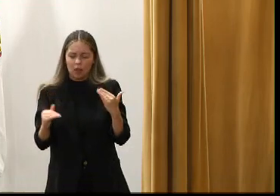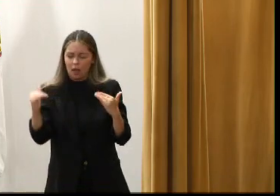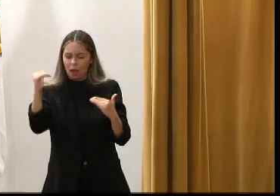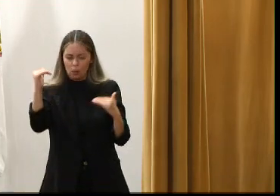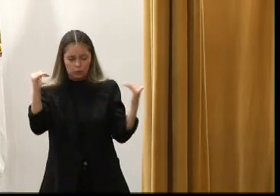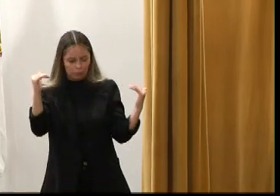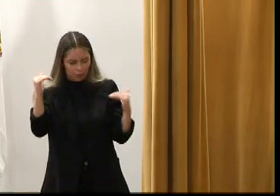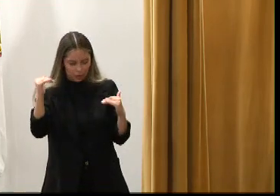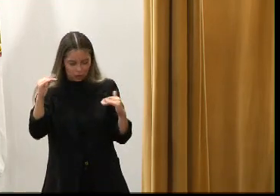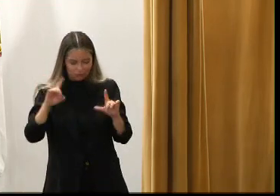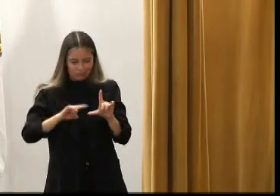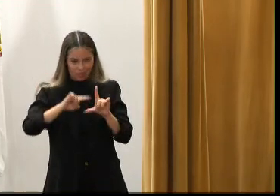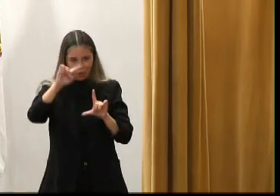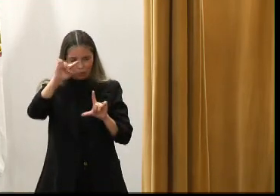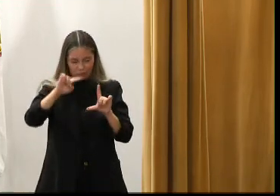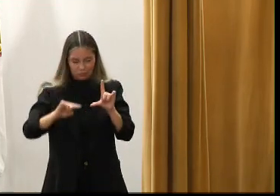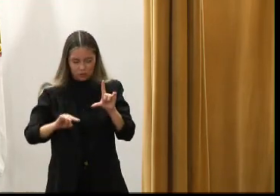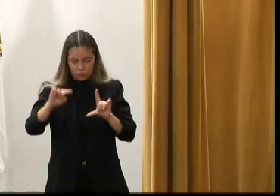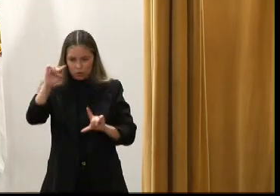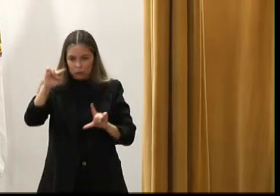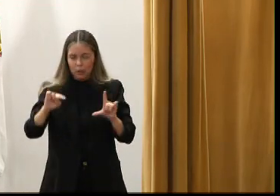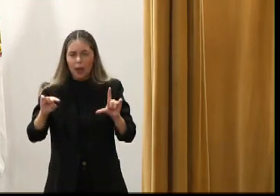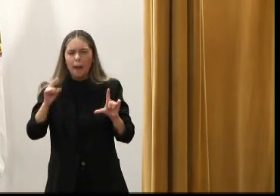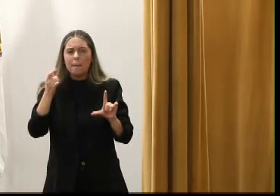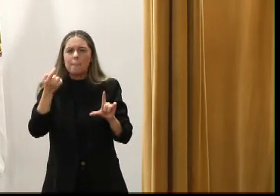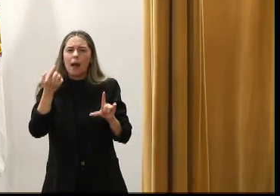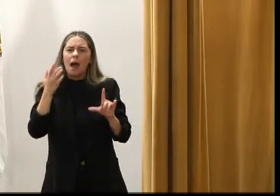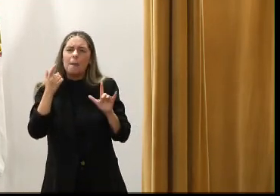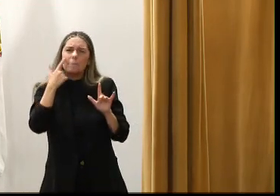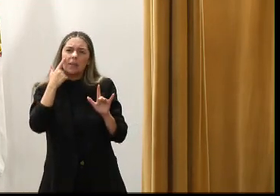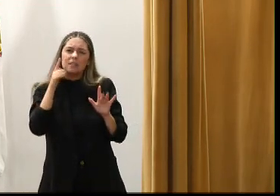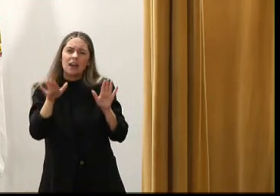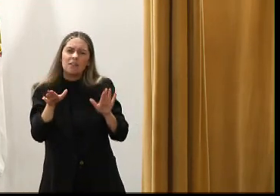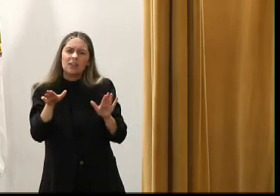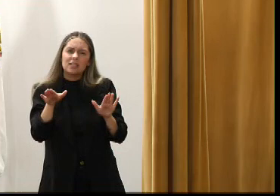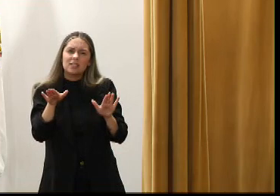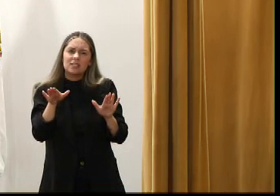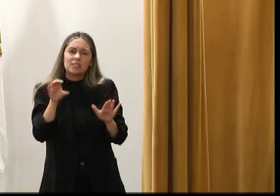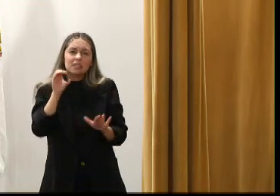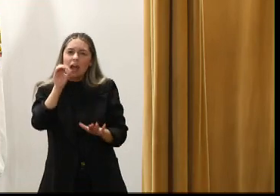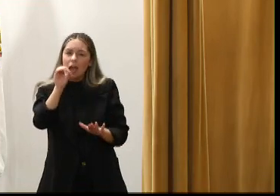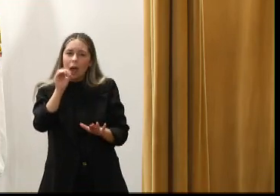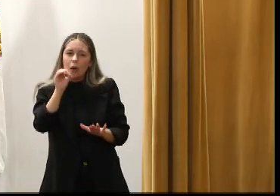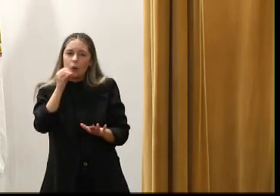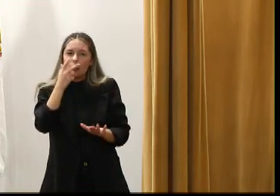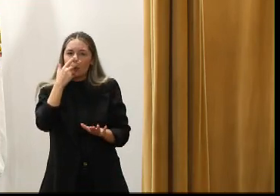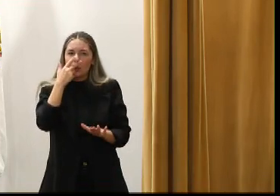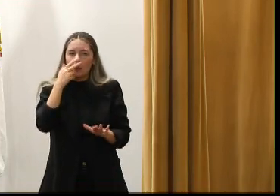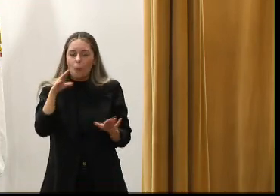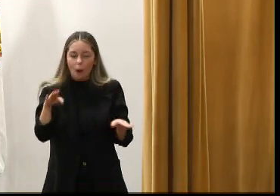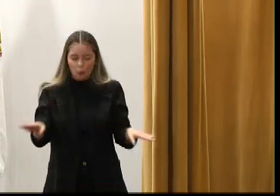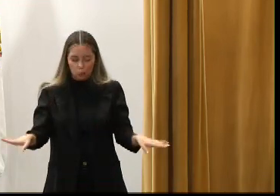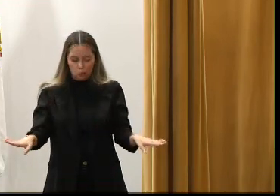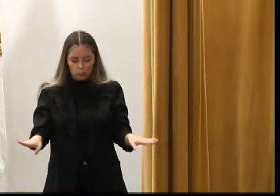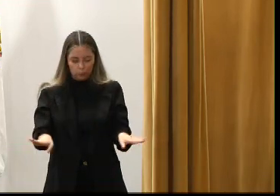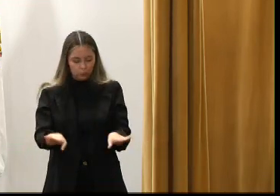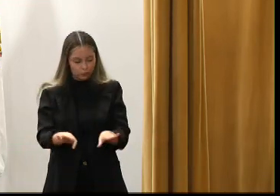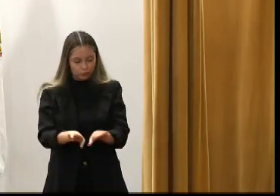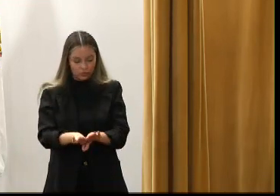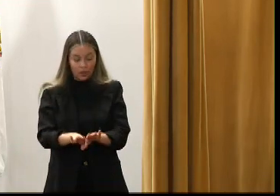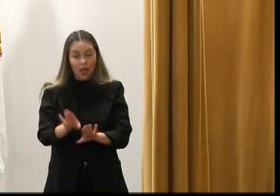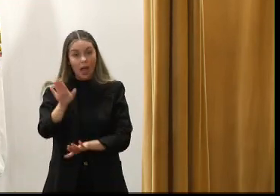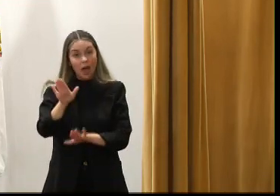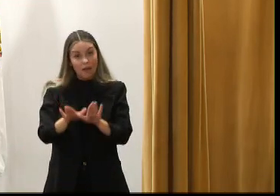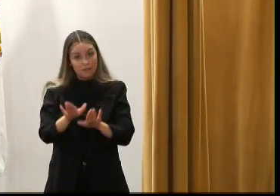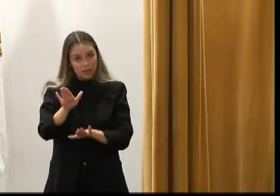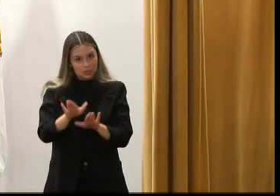parte baixa, normalmente, muitas vezes é zero, como se fosse a lagoa absolutamente plana, sem desnível nenhum. Em alguns casos,